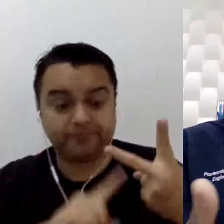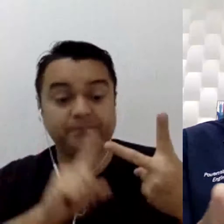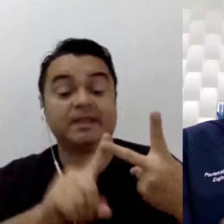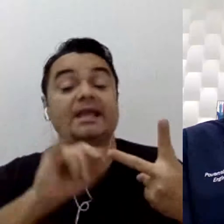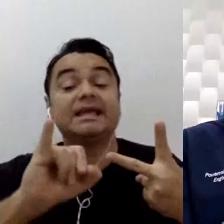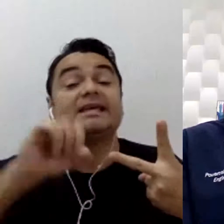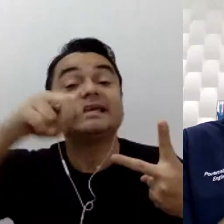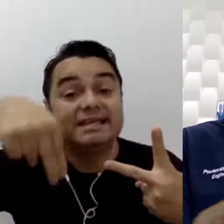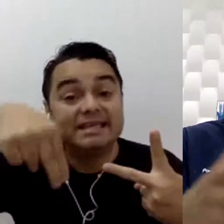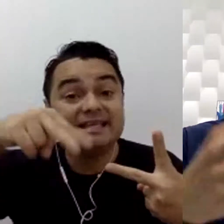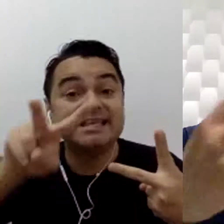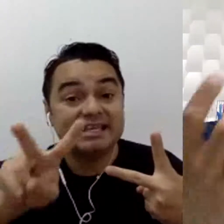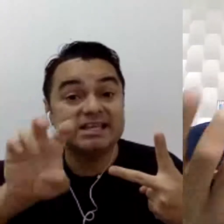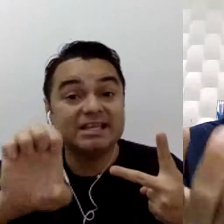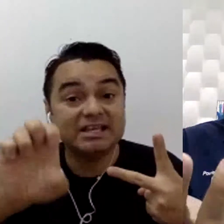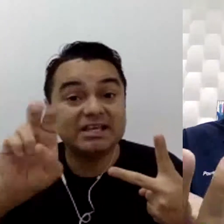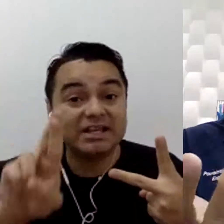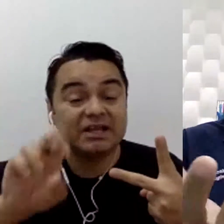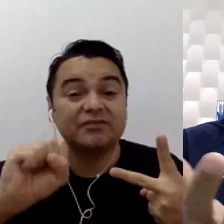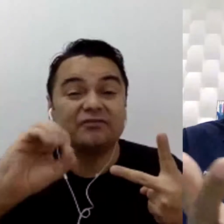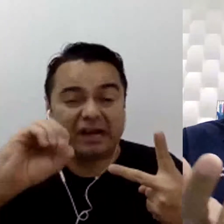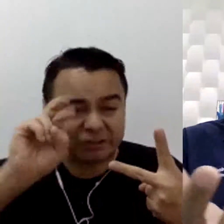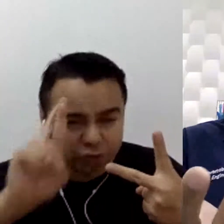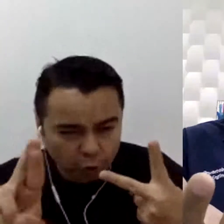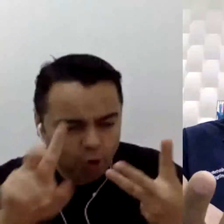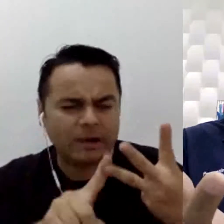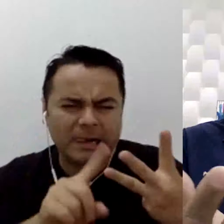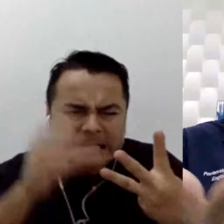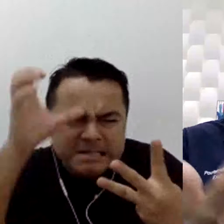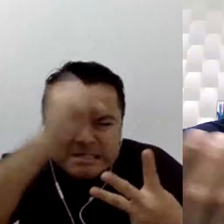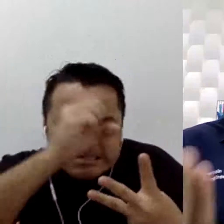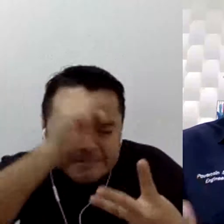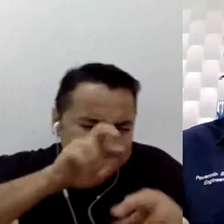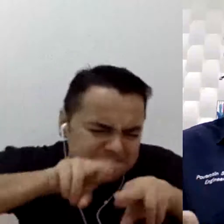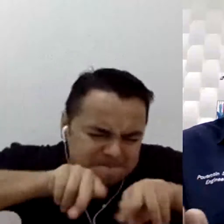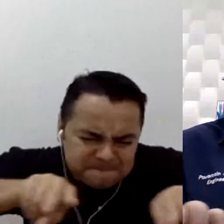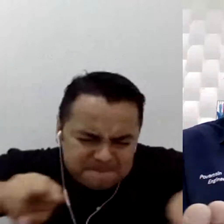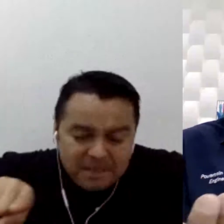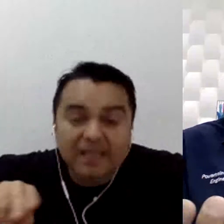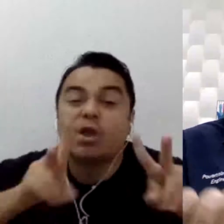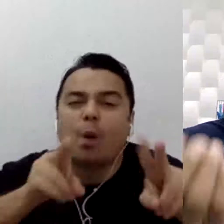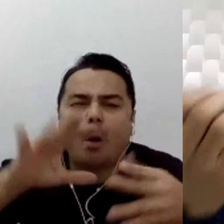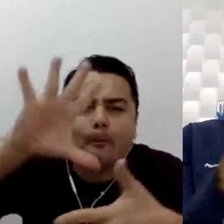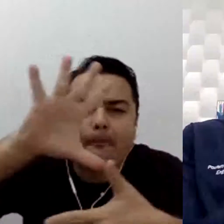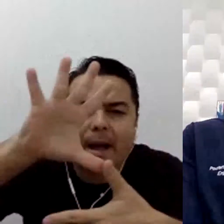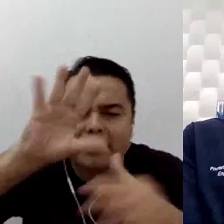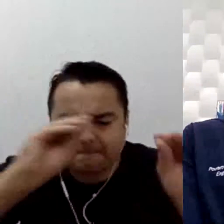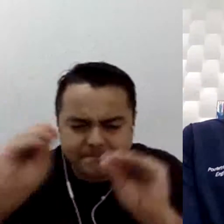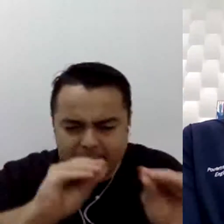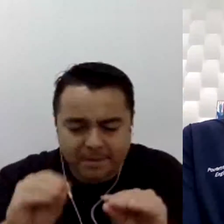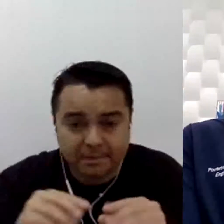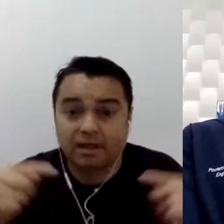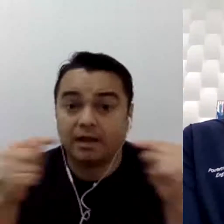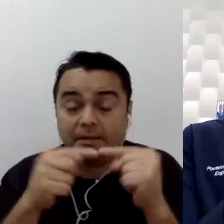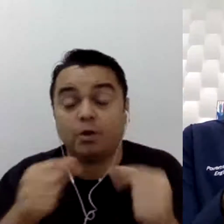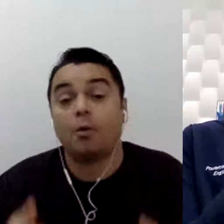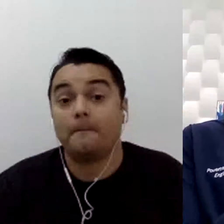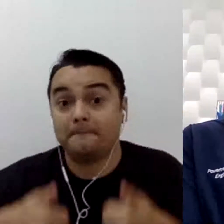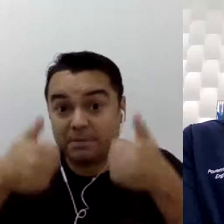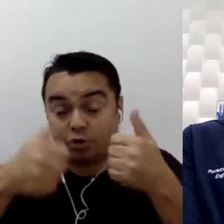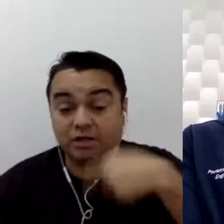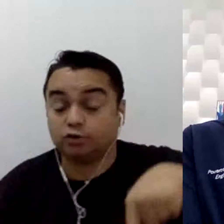esse conceito, depois a gente mapeou todo o processo e as características, e depois a gente aplicou melhorias baseado no nosso